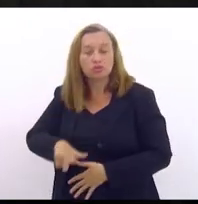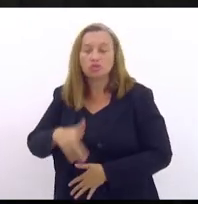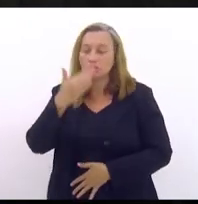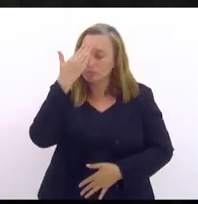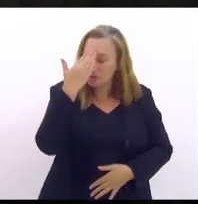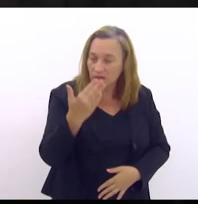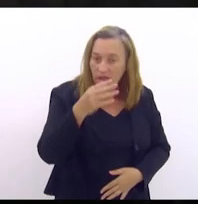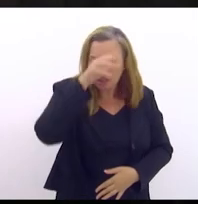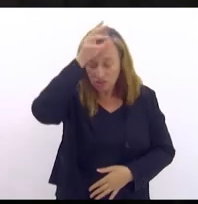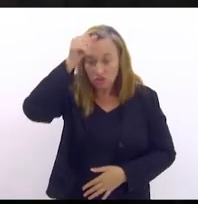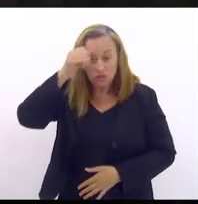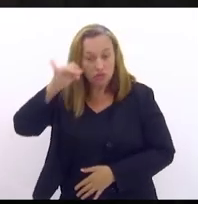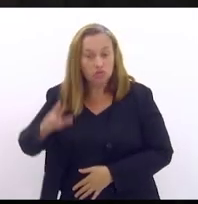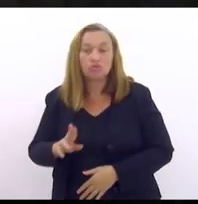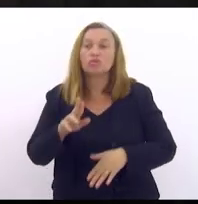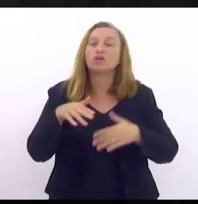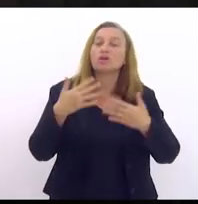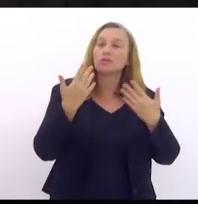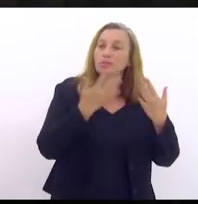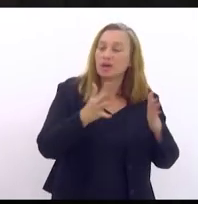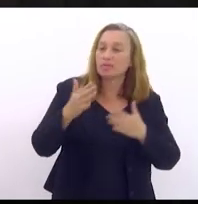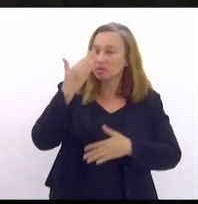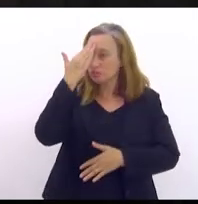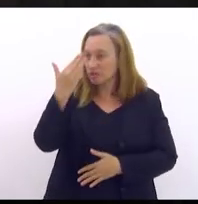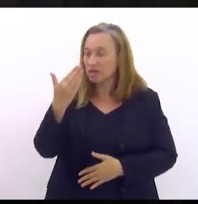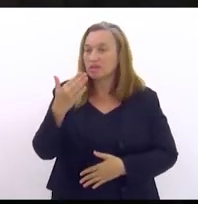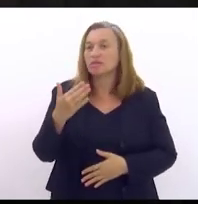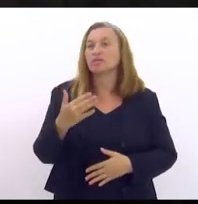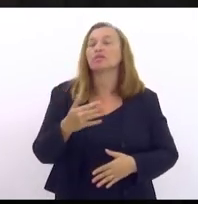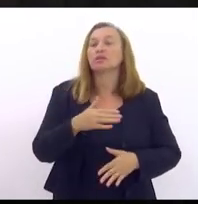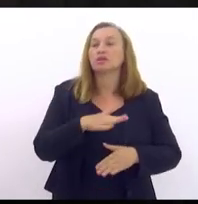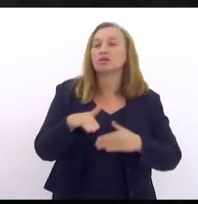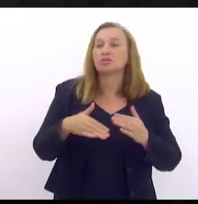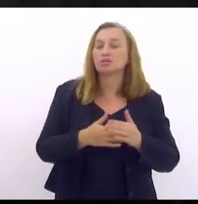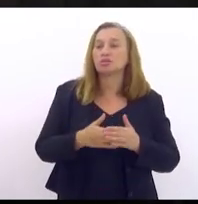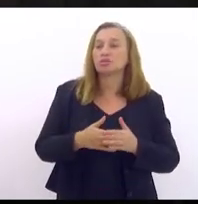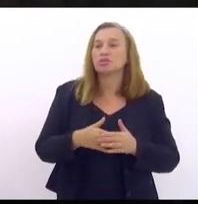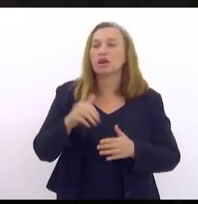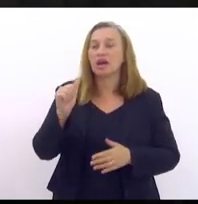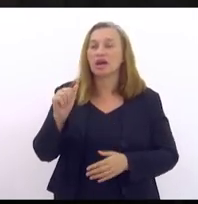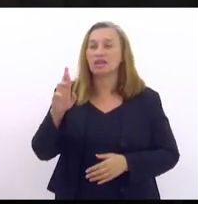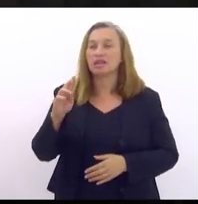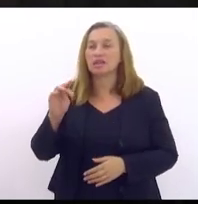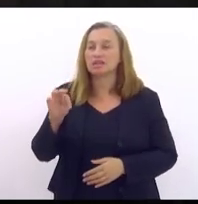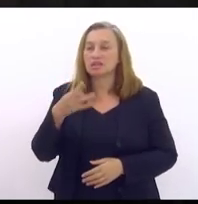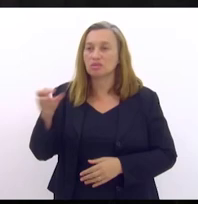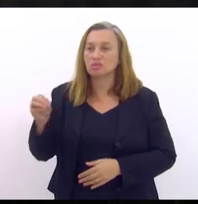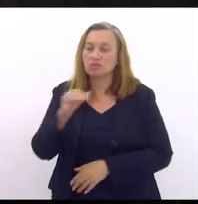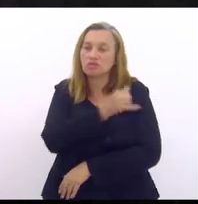obrigado, Tia Ju, e parabéns a todo o trabalho dos artesãos e artesãs do Rio de Janeiro. Estamos juntos.